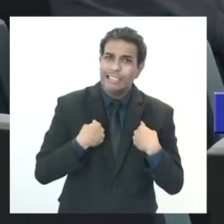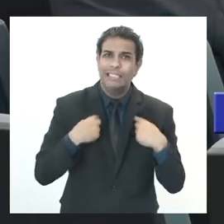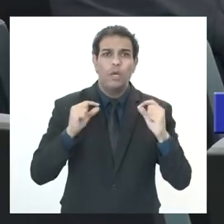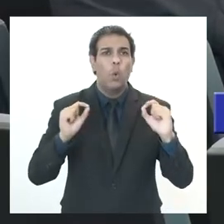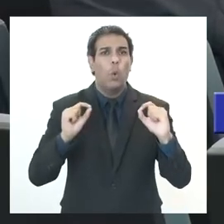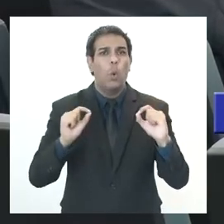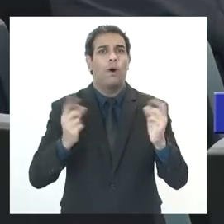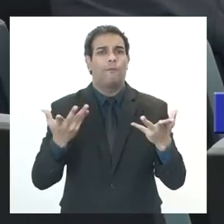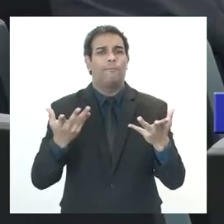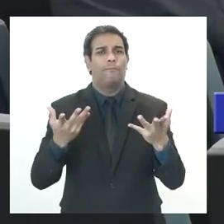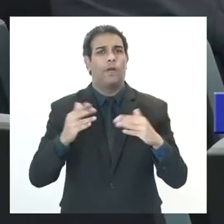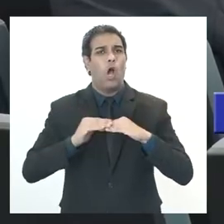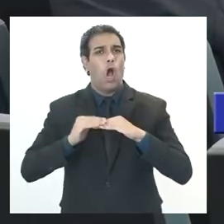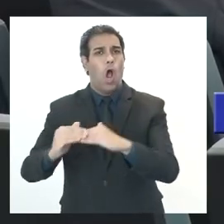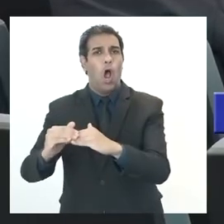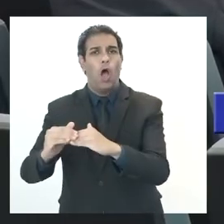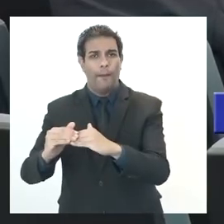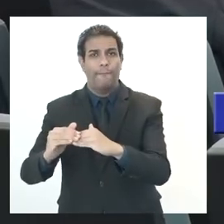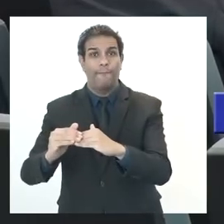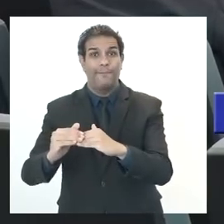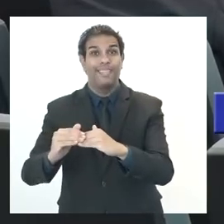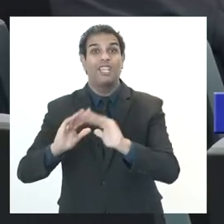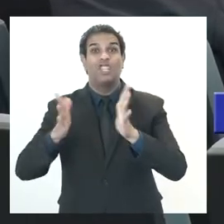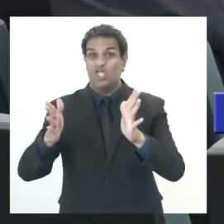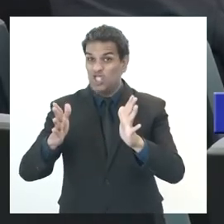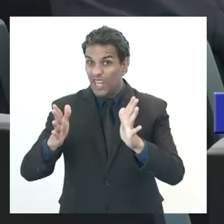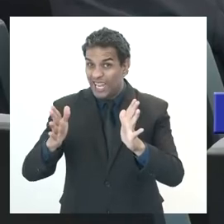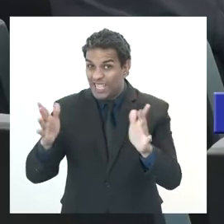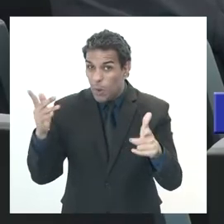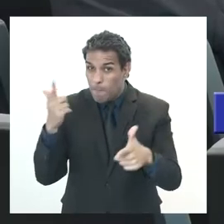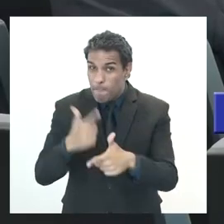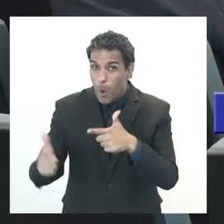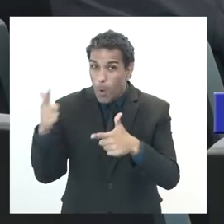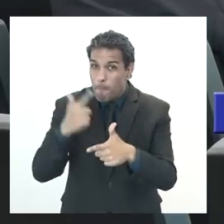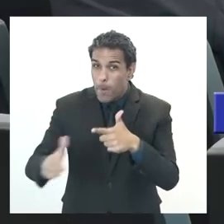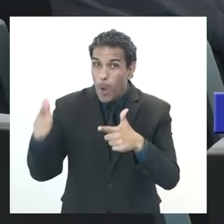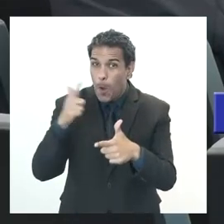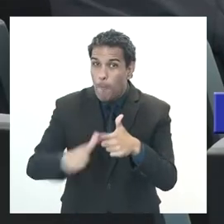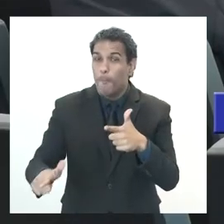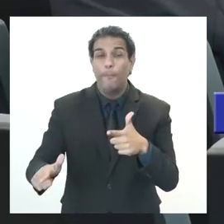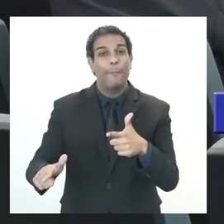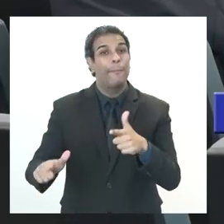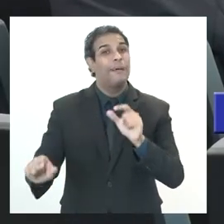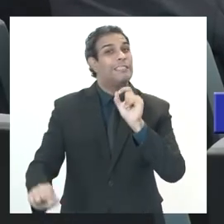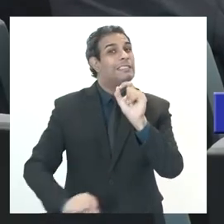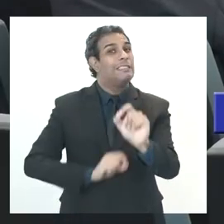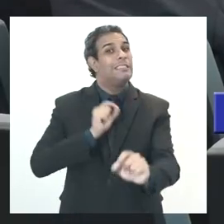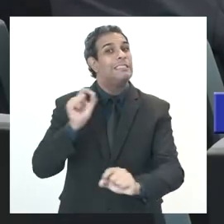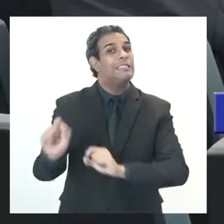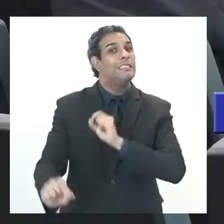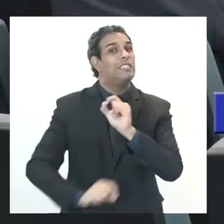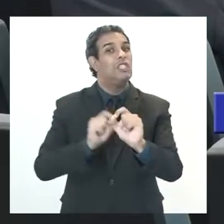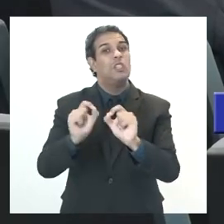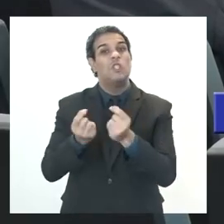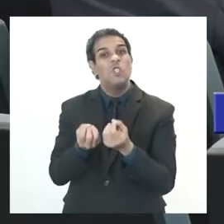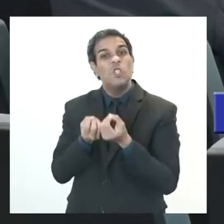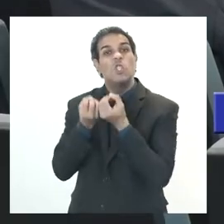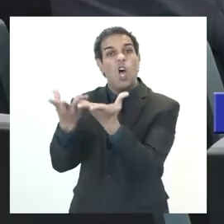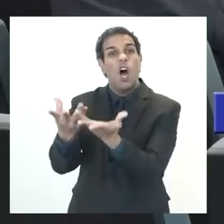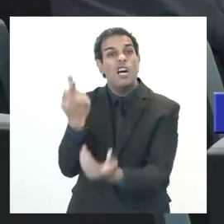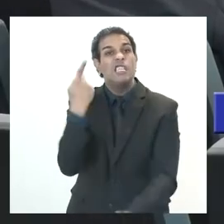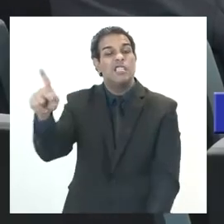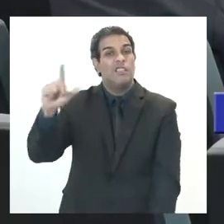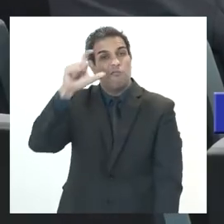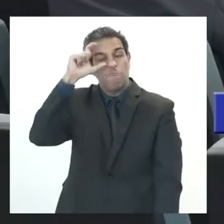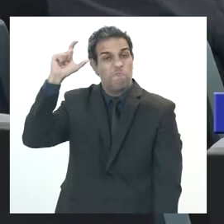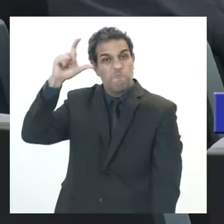deixo diante mão aqui o encaminhamento a granada que está cumprindo tem que ser sacada do busto servidor e enfiada goela abaixo do Paulo